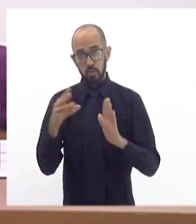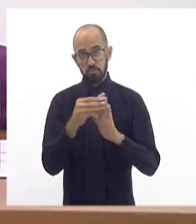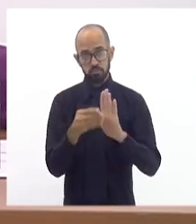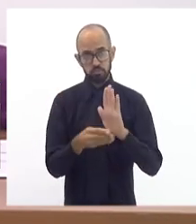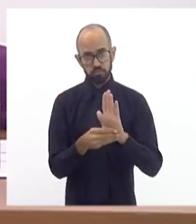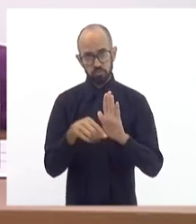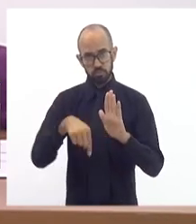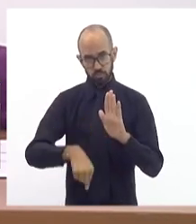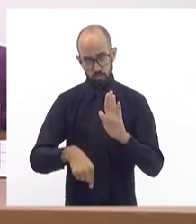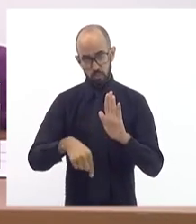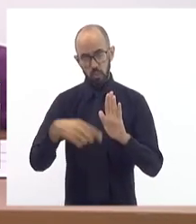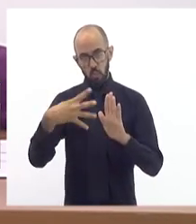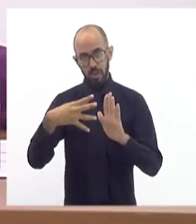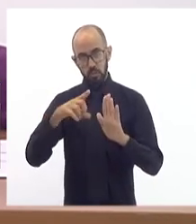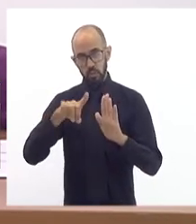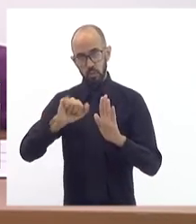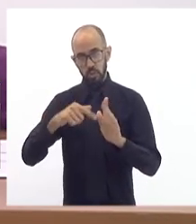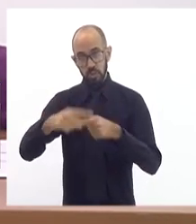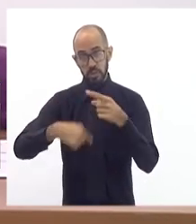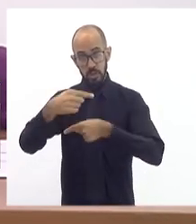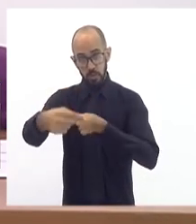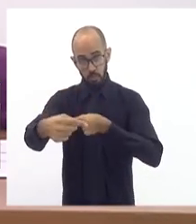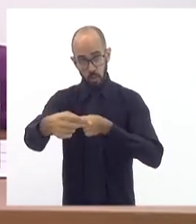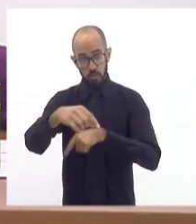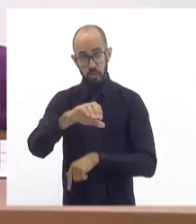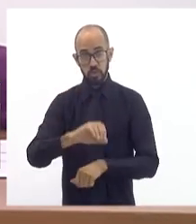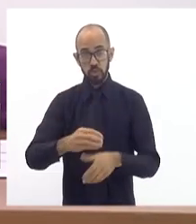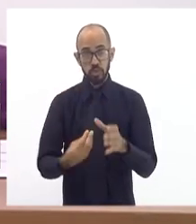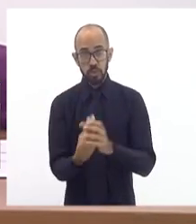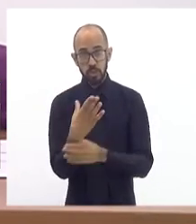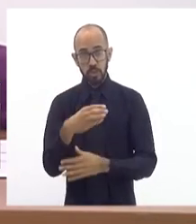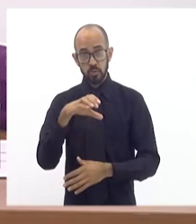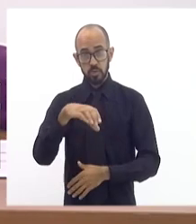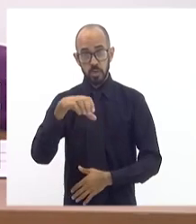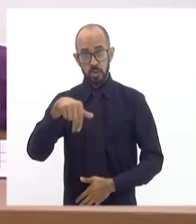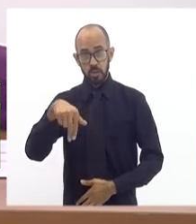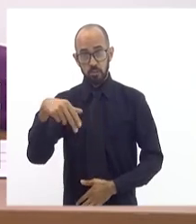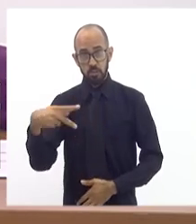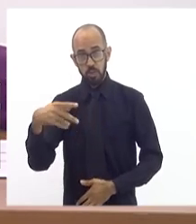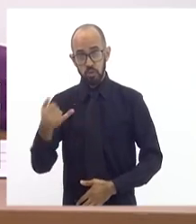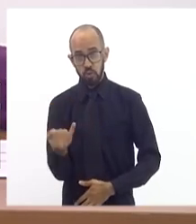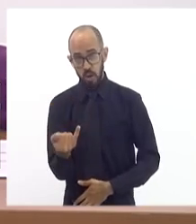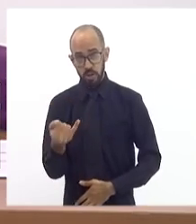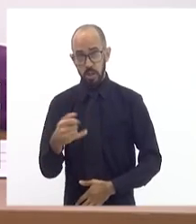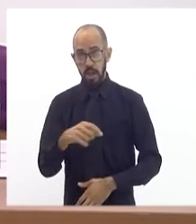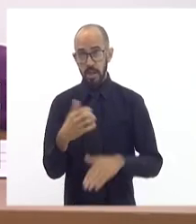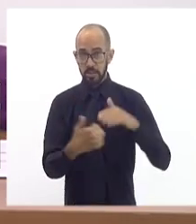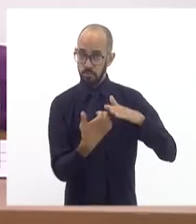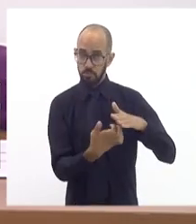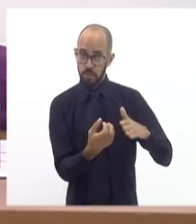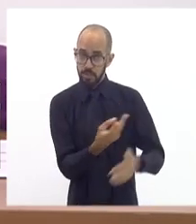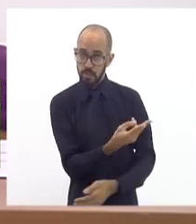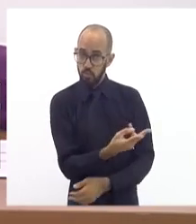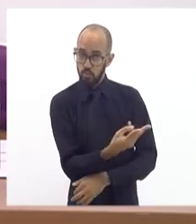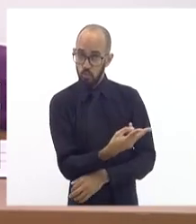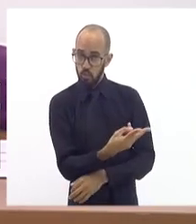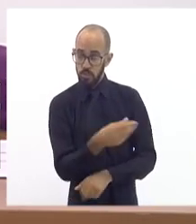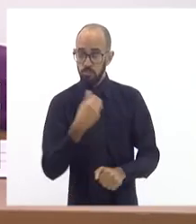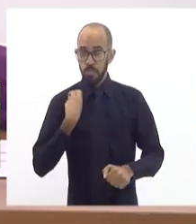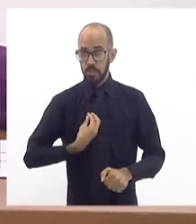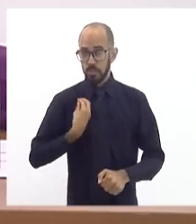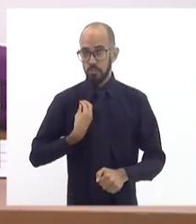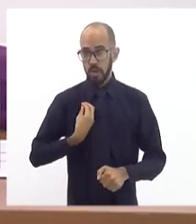processo de registro CNPJ o 4G depois a empresa acaba se futuro energia participa do